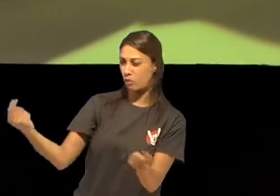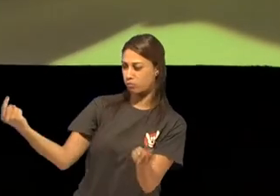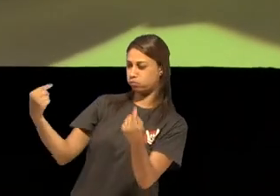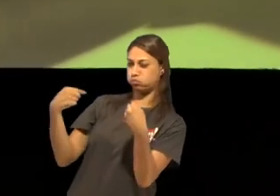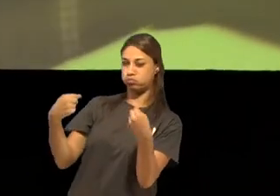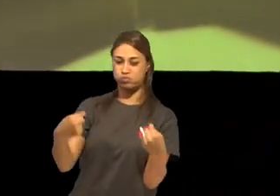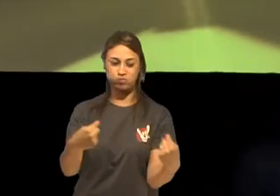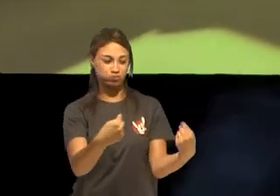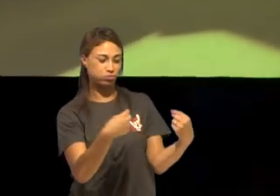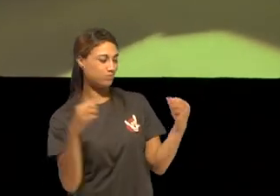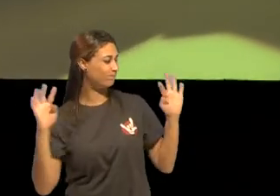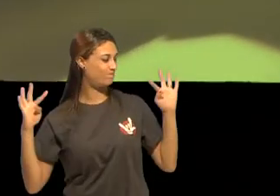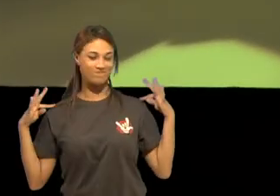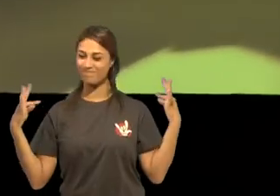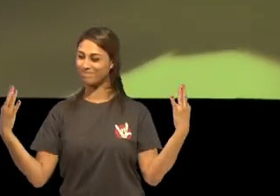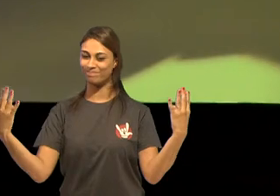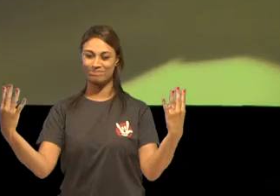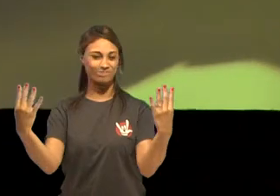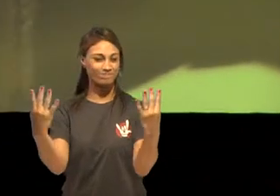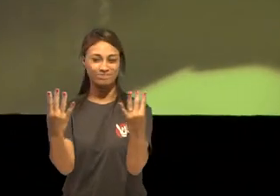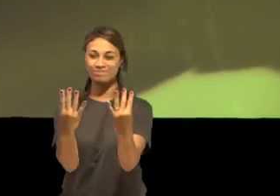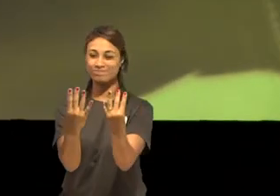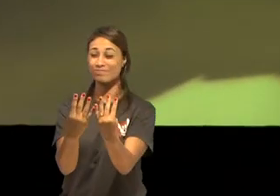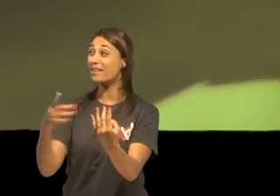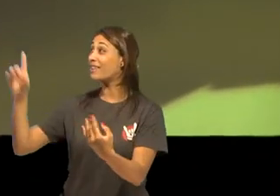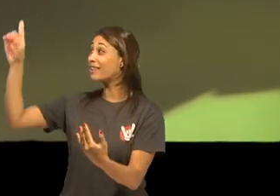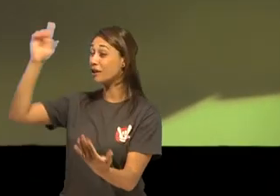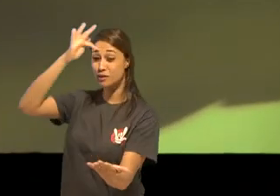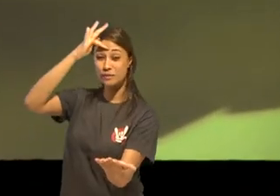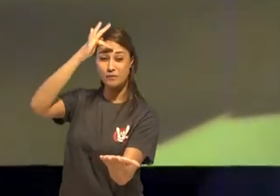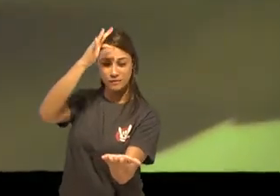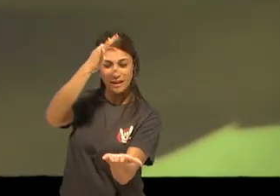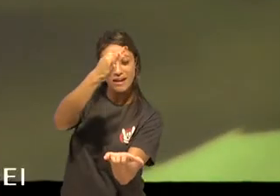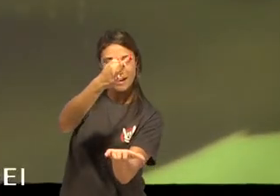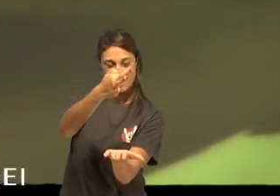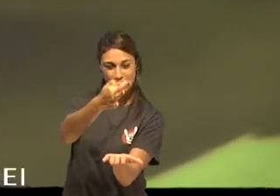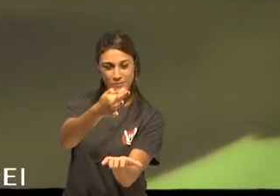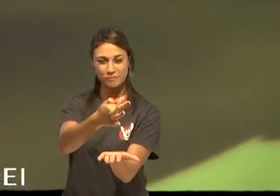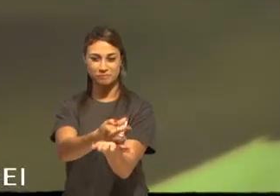Não serei, pois o meu Deus é fiel,